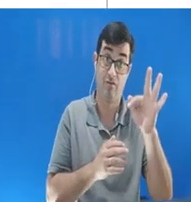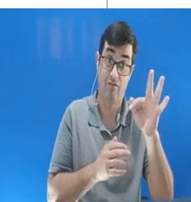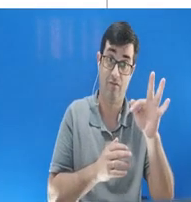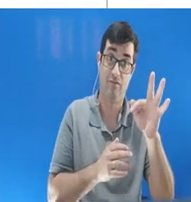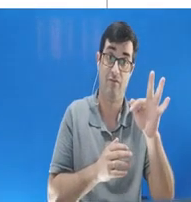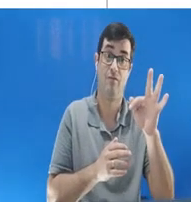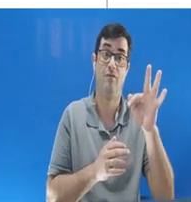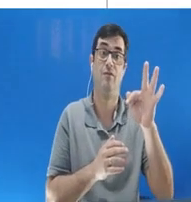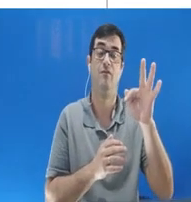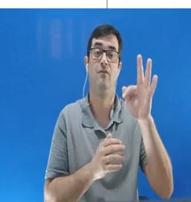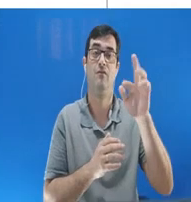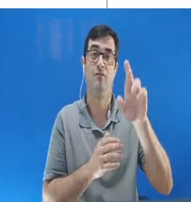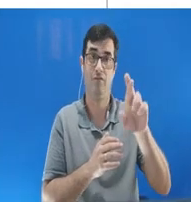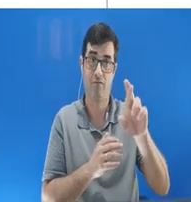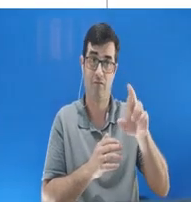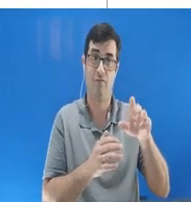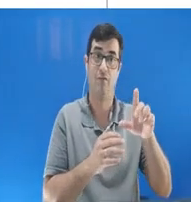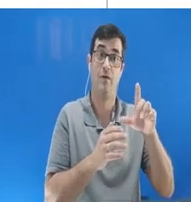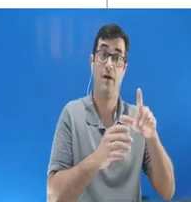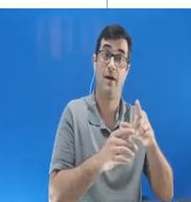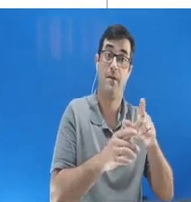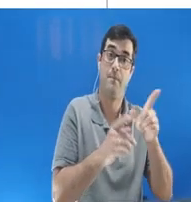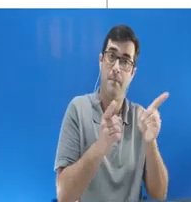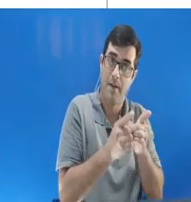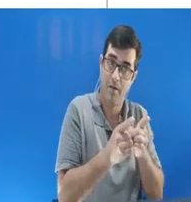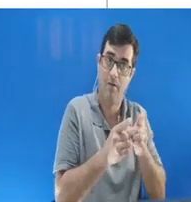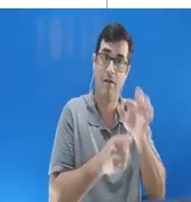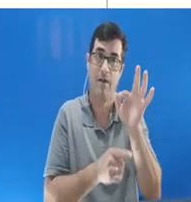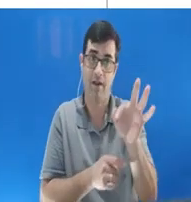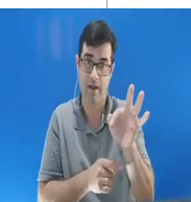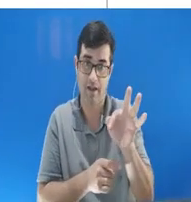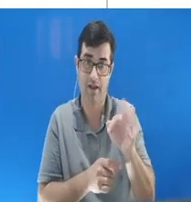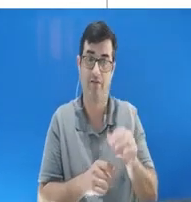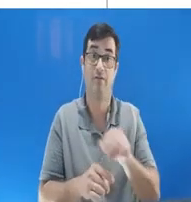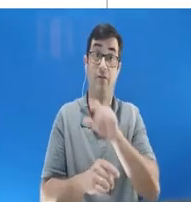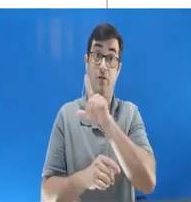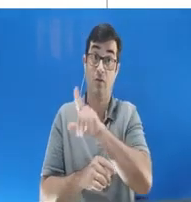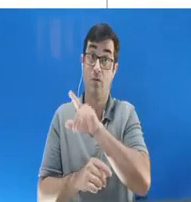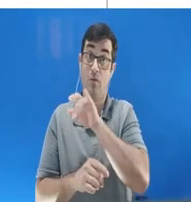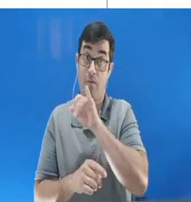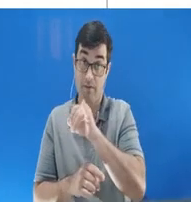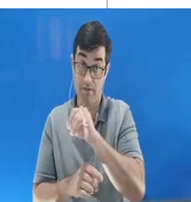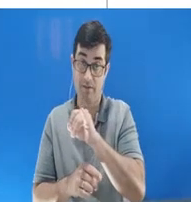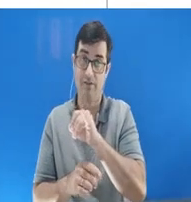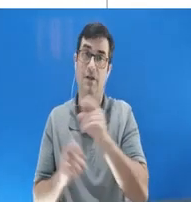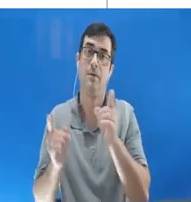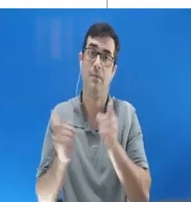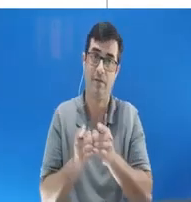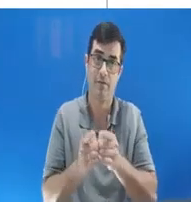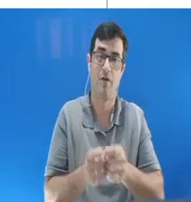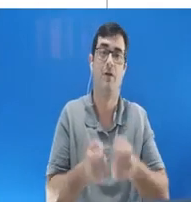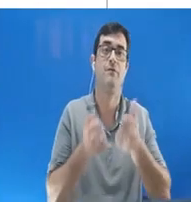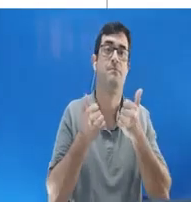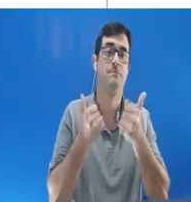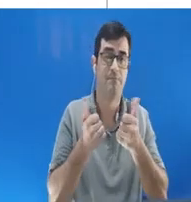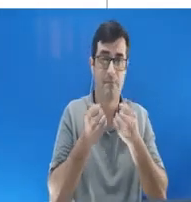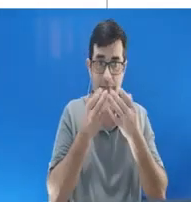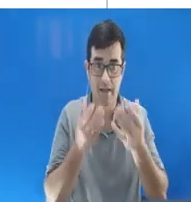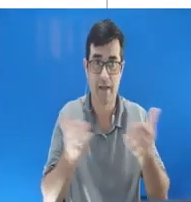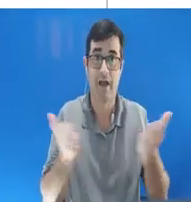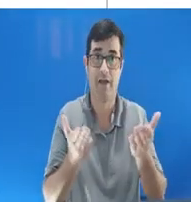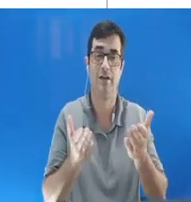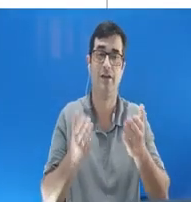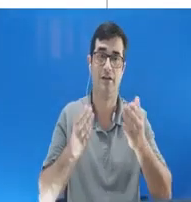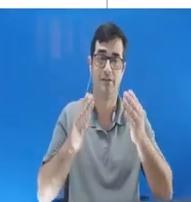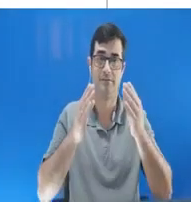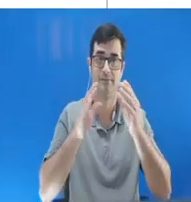o fluoreto, o lítio é menor do que o lítio que lhe deu origem. Tranquilo? Bom, aqui